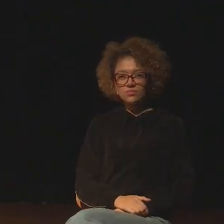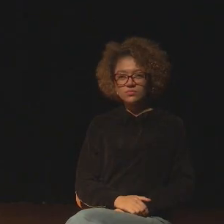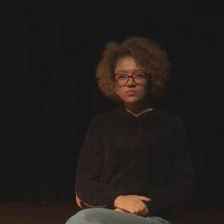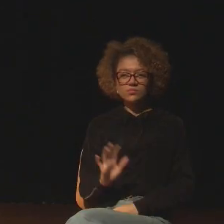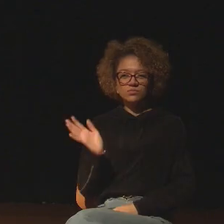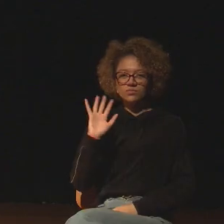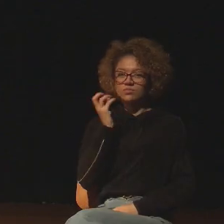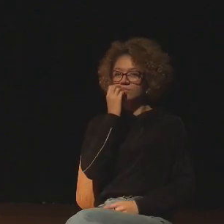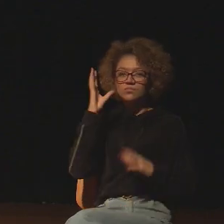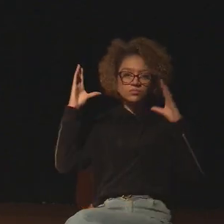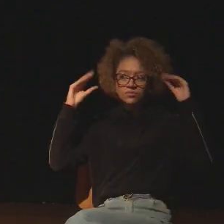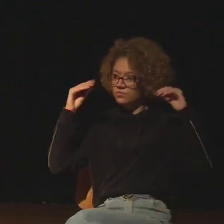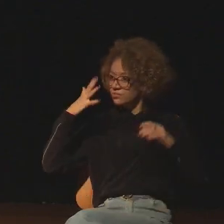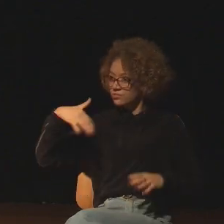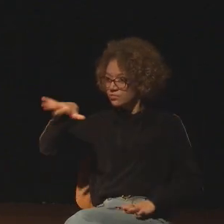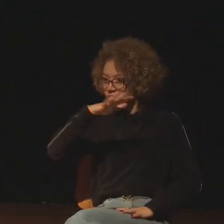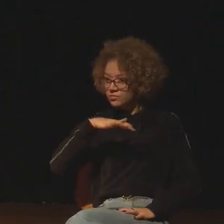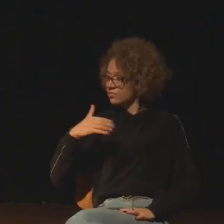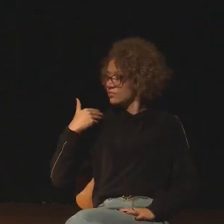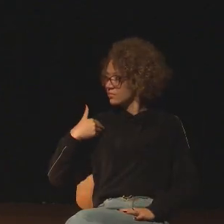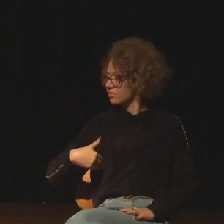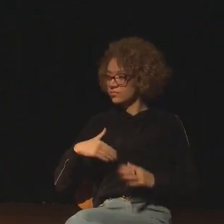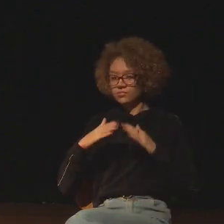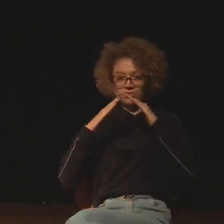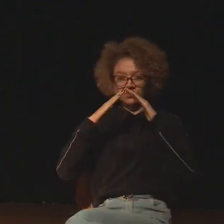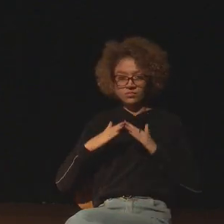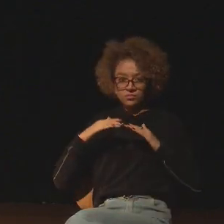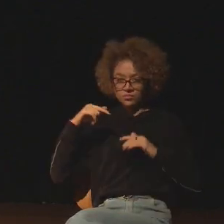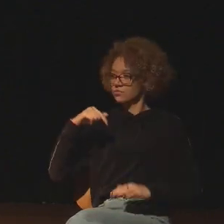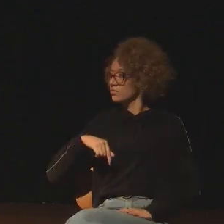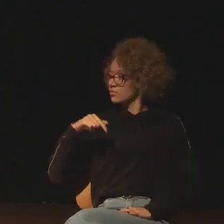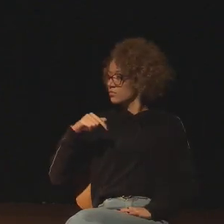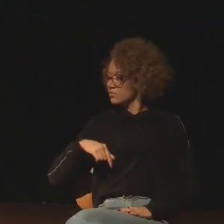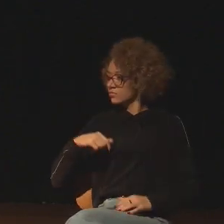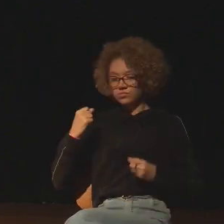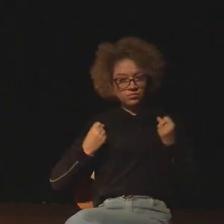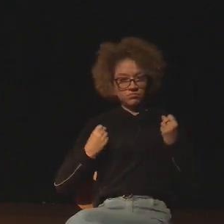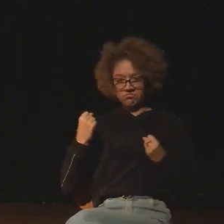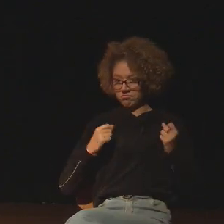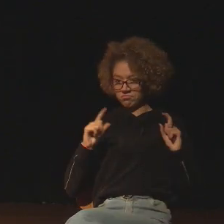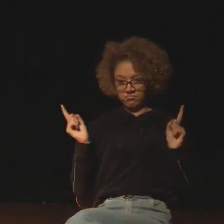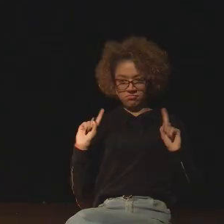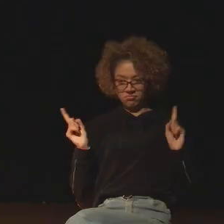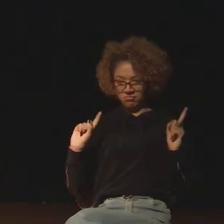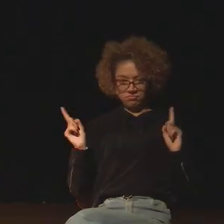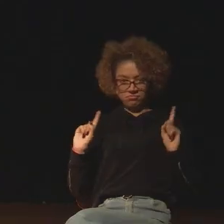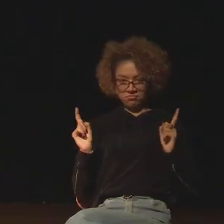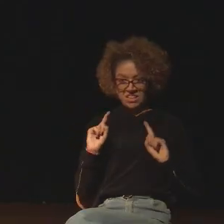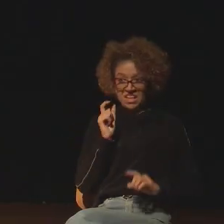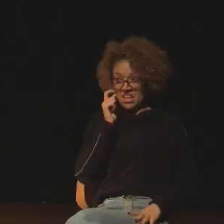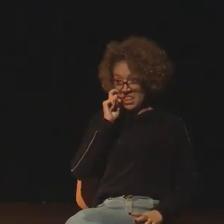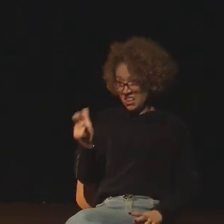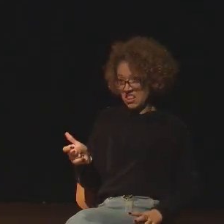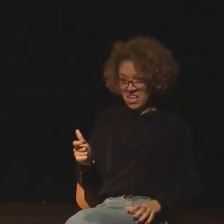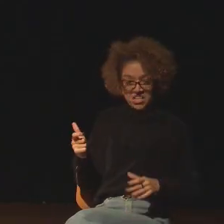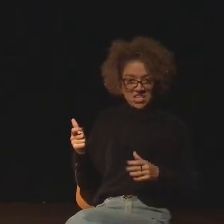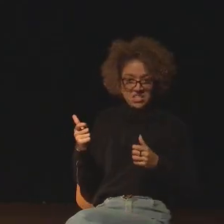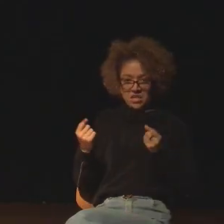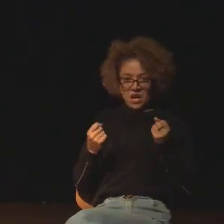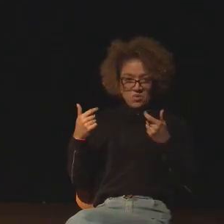Olá, boa noite a todos. Falo aqui como morador da região, que não dirige, que não tem carro, que não tem interesse sequer em ter